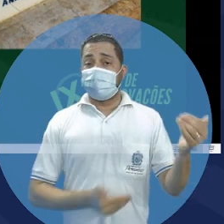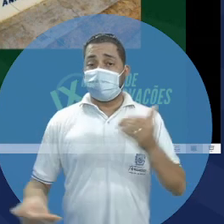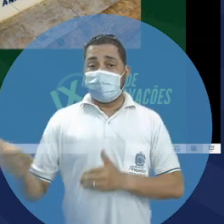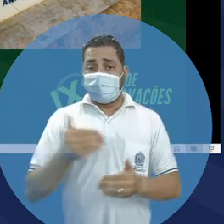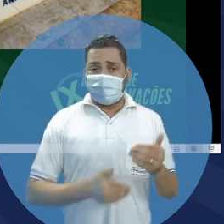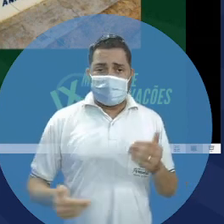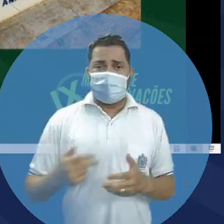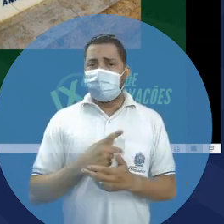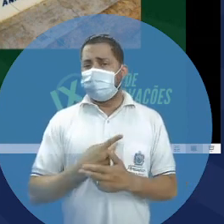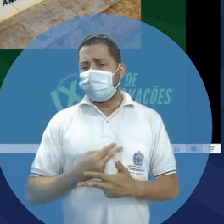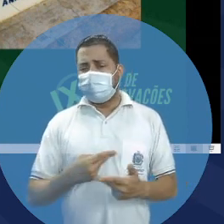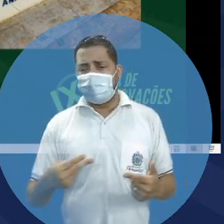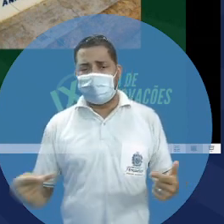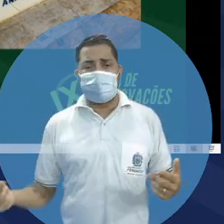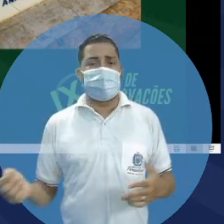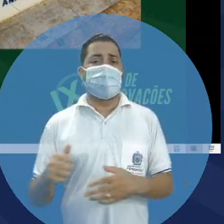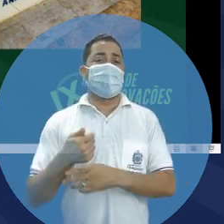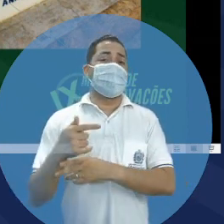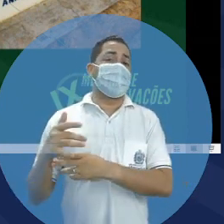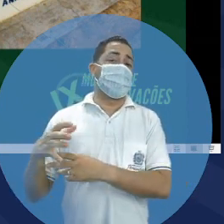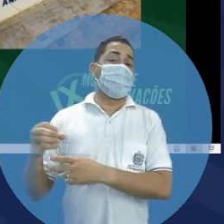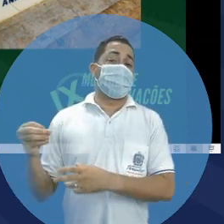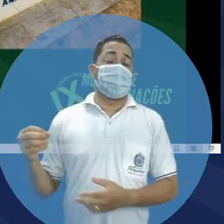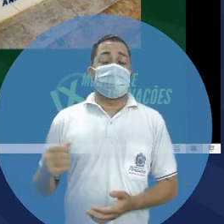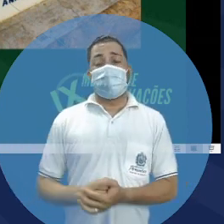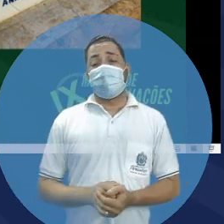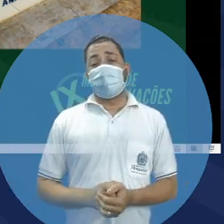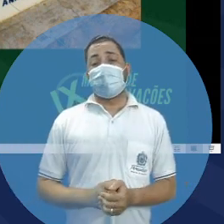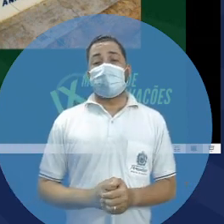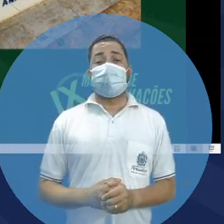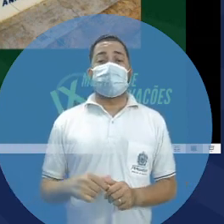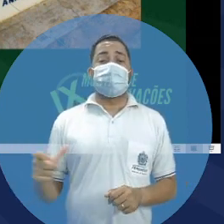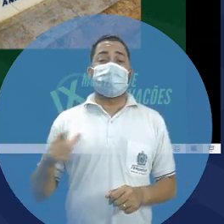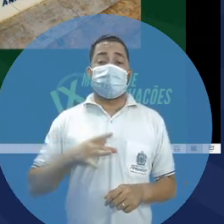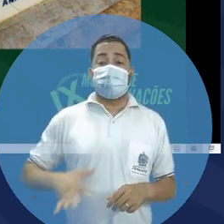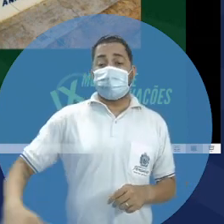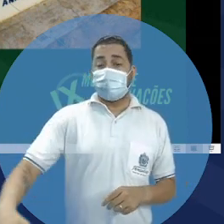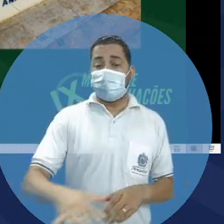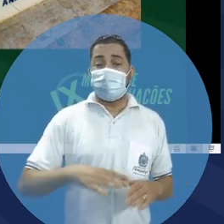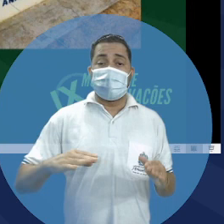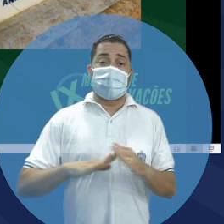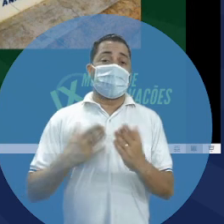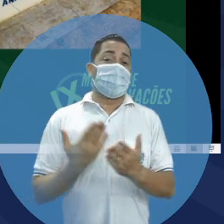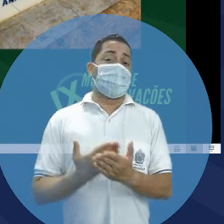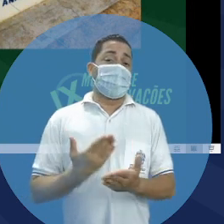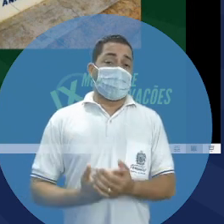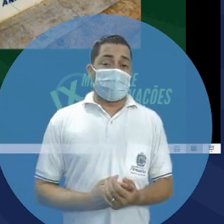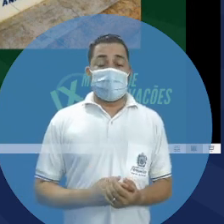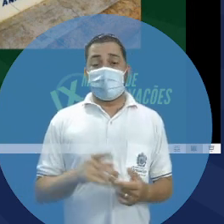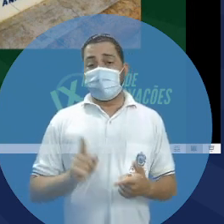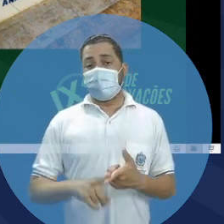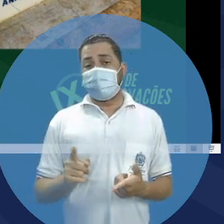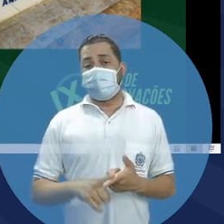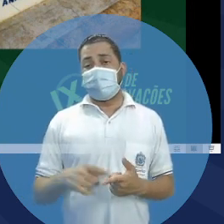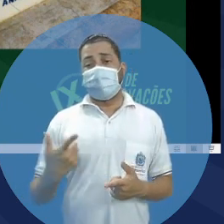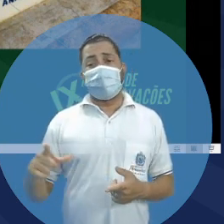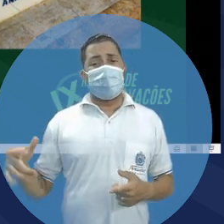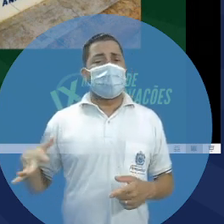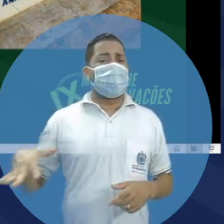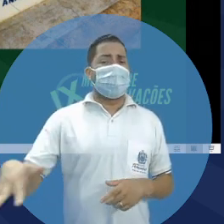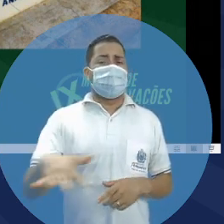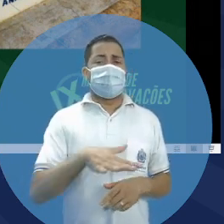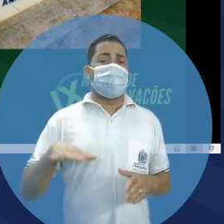todas essas ações, desde o chão da escola até os demais ambientes da